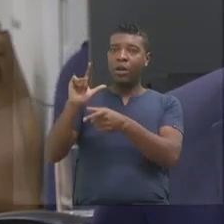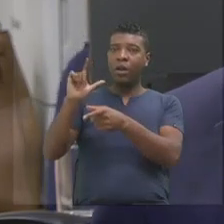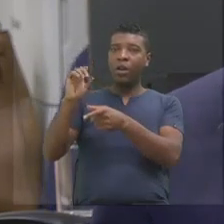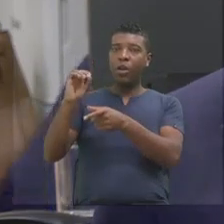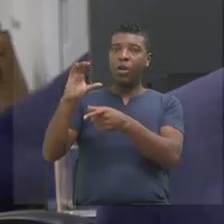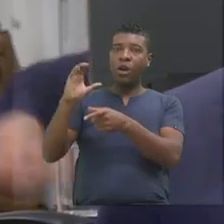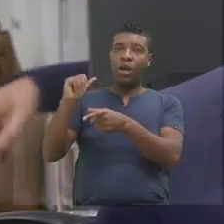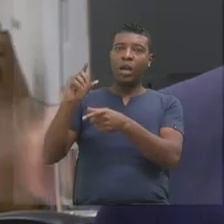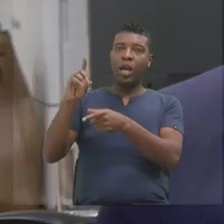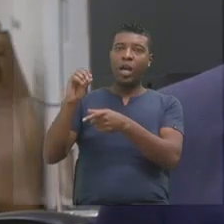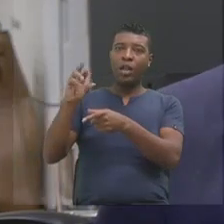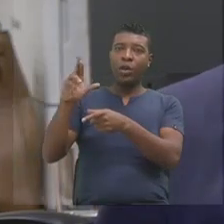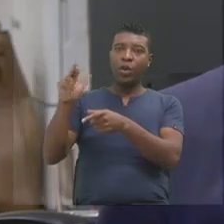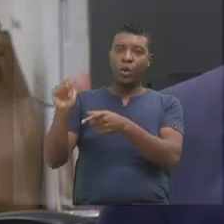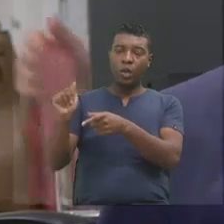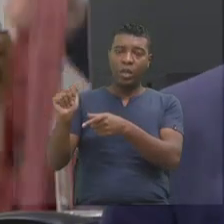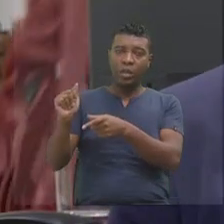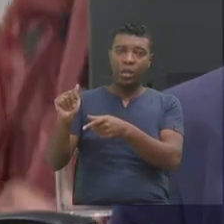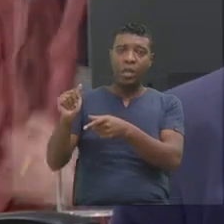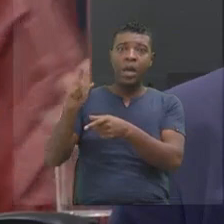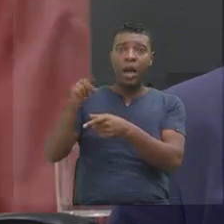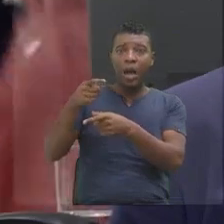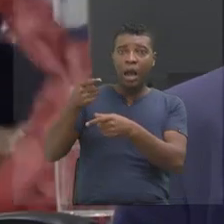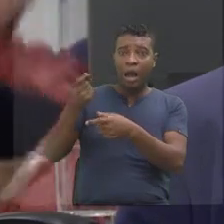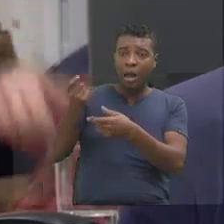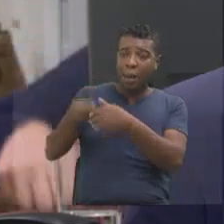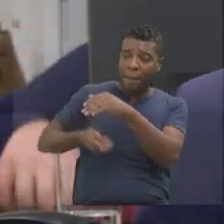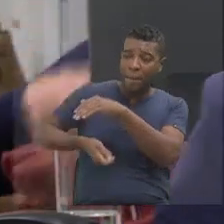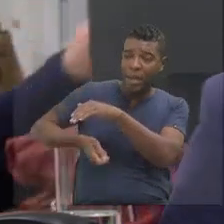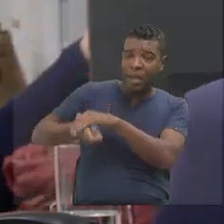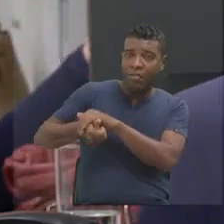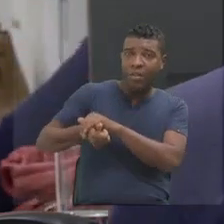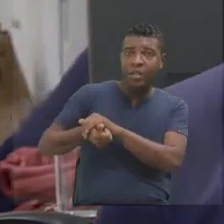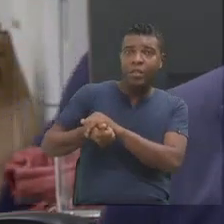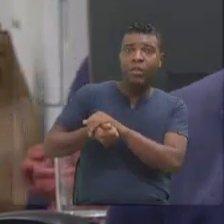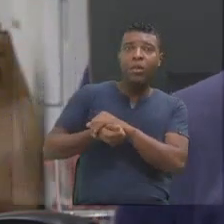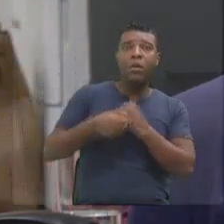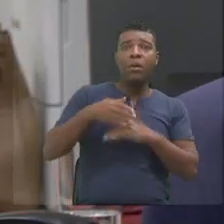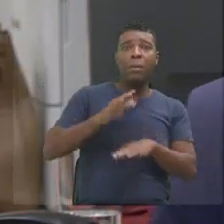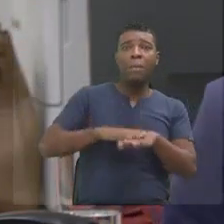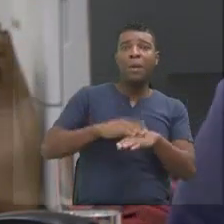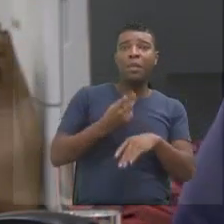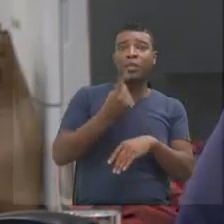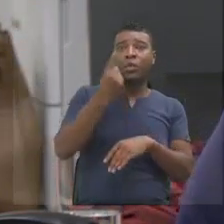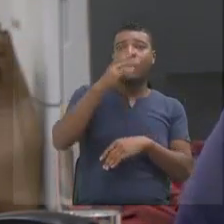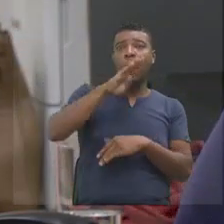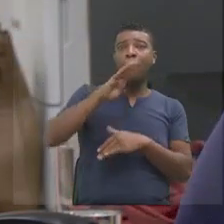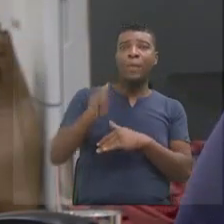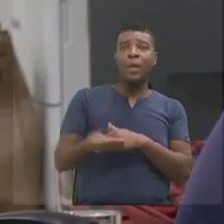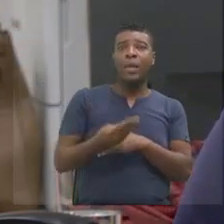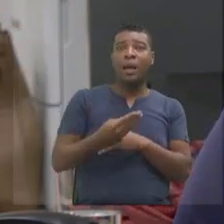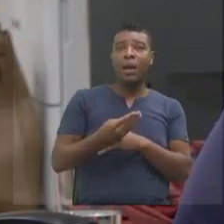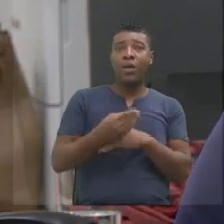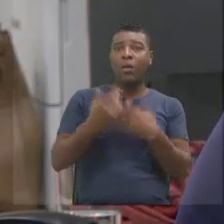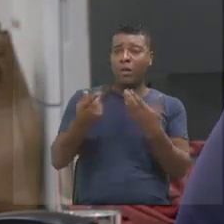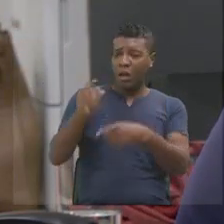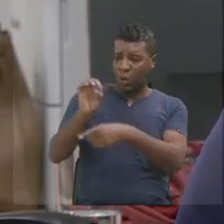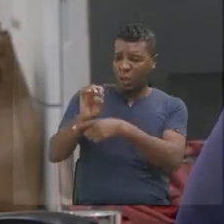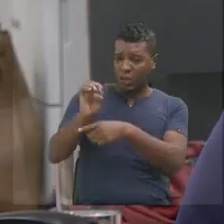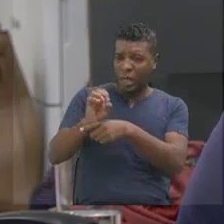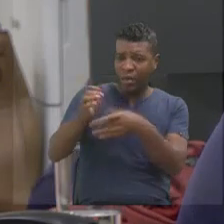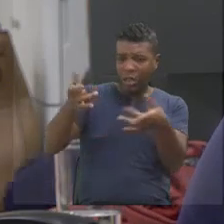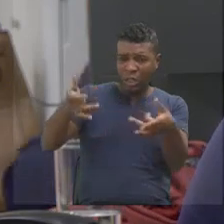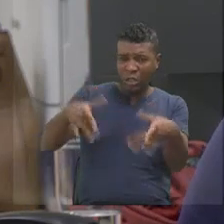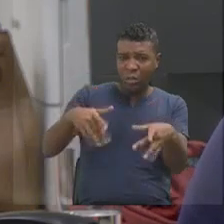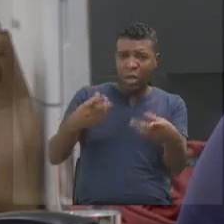esses benefícios essas isenções para grupos específicos pode representar mais de 1 bilhão então estado tá sobrando dinheiro no estado tá